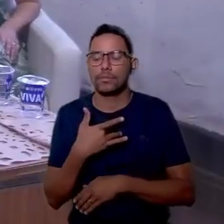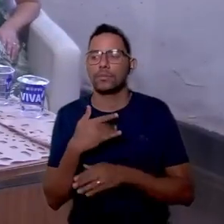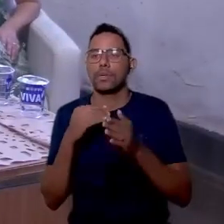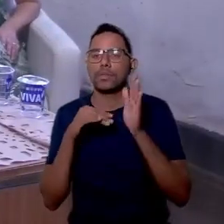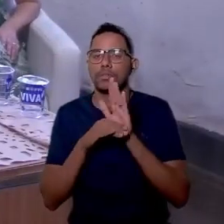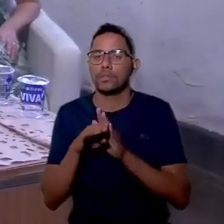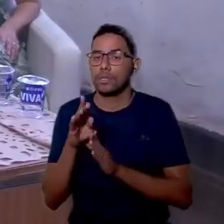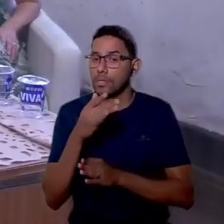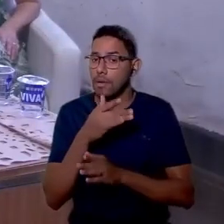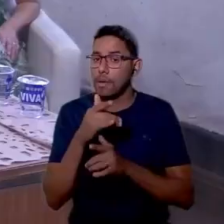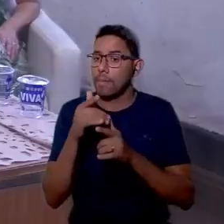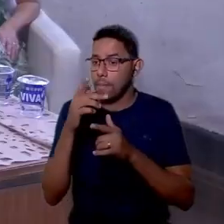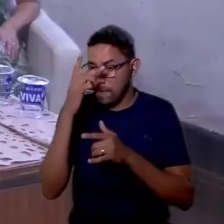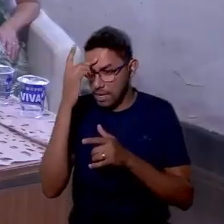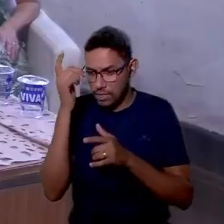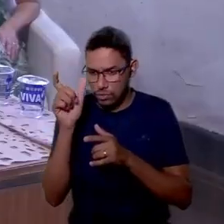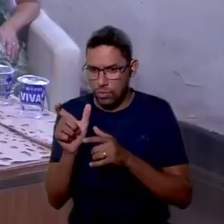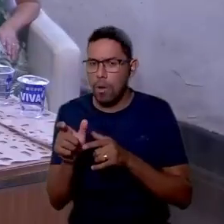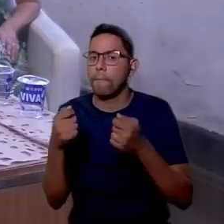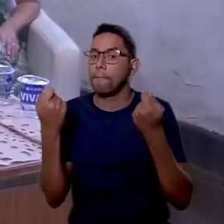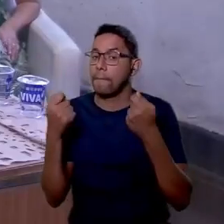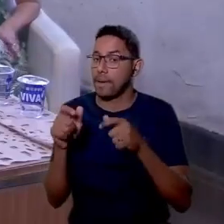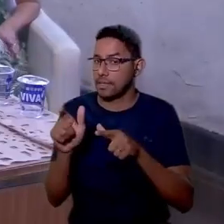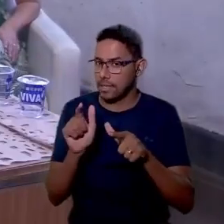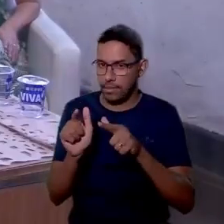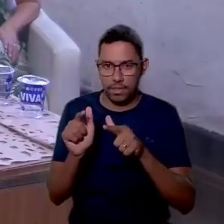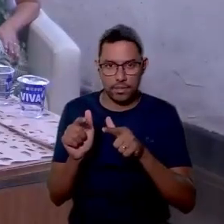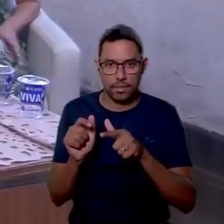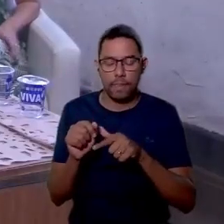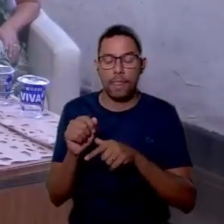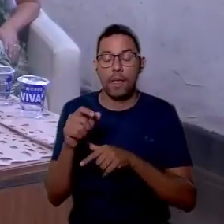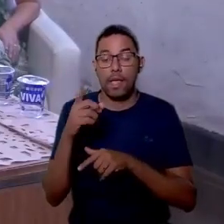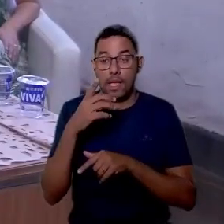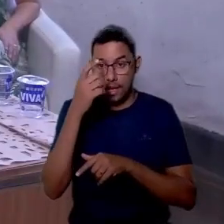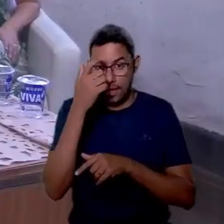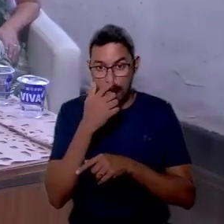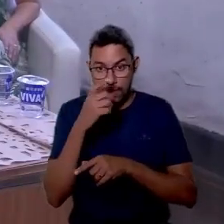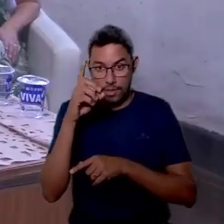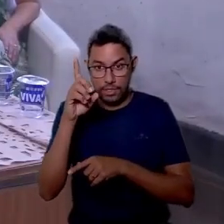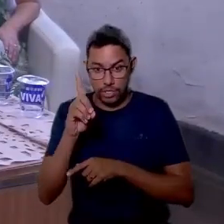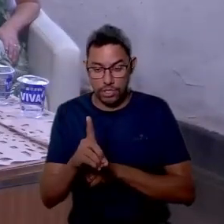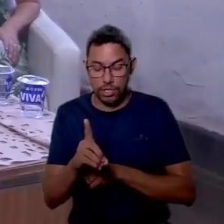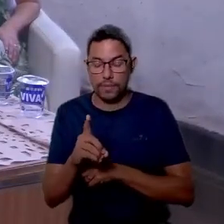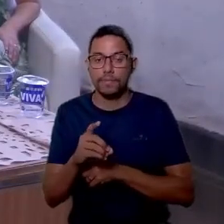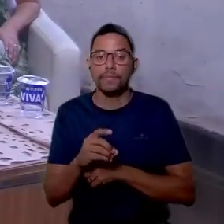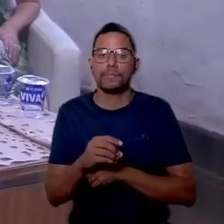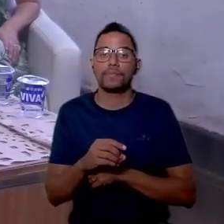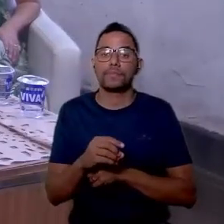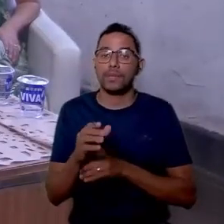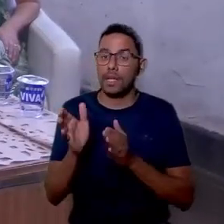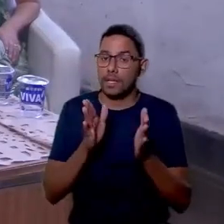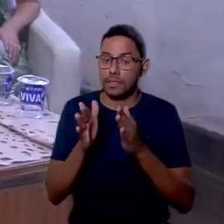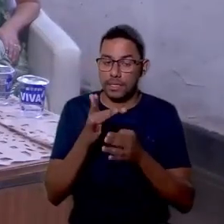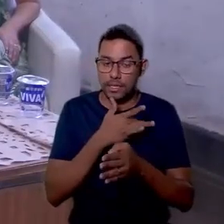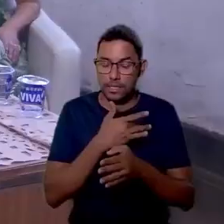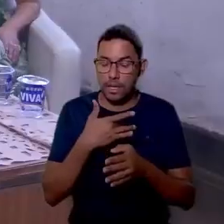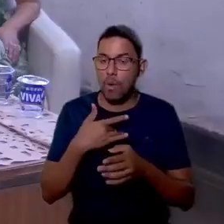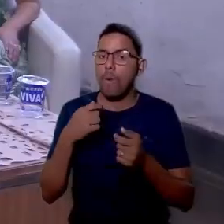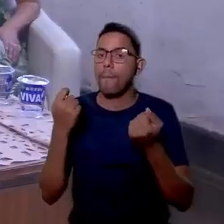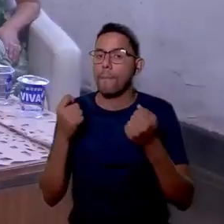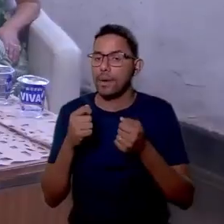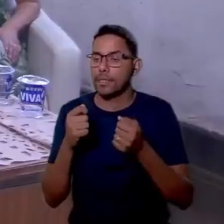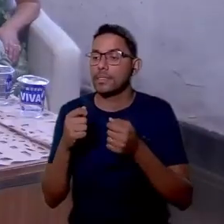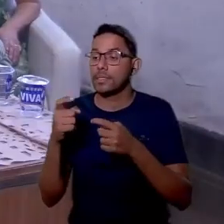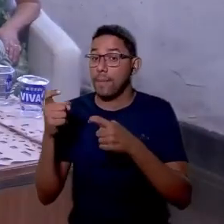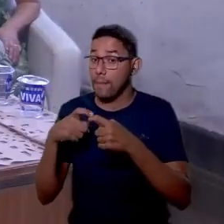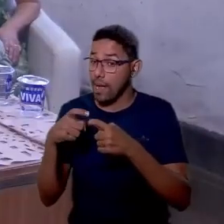serviço precisam fazer o serviço. Para eu ter direito a uma renúncia fiscal, para ter acesso à saúde, eu preciso ter um médico para prestar